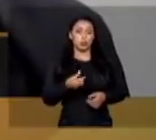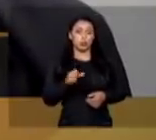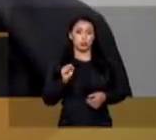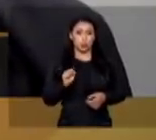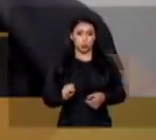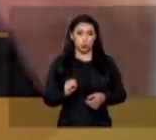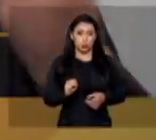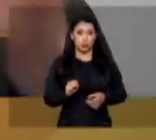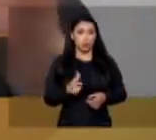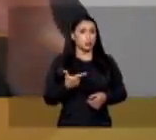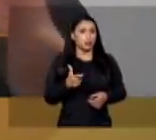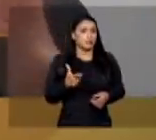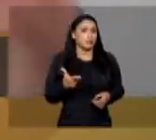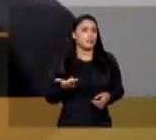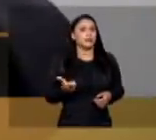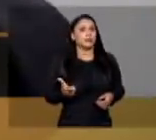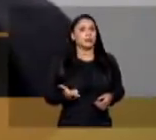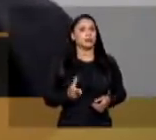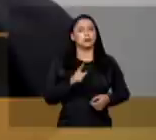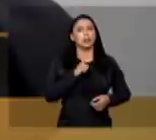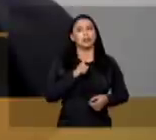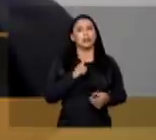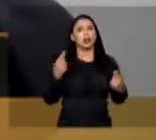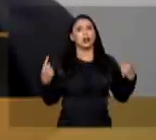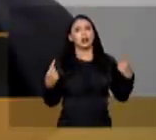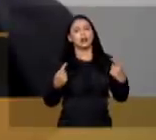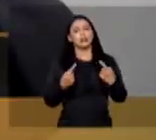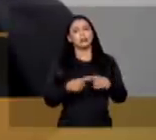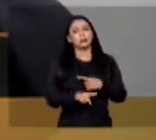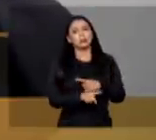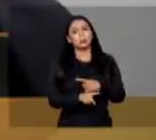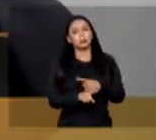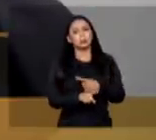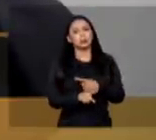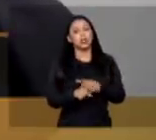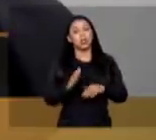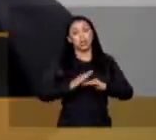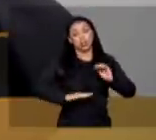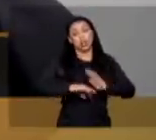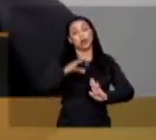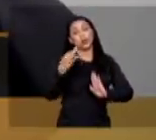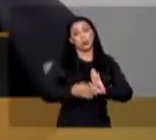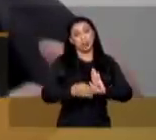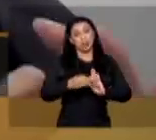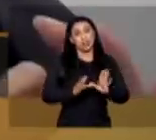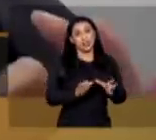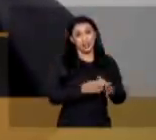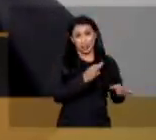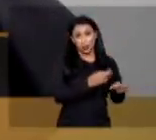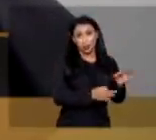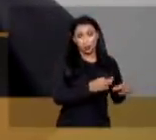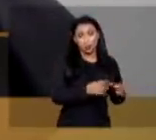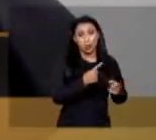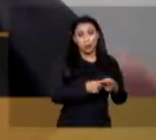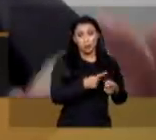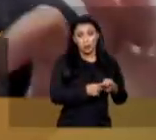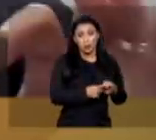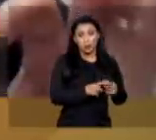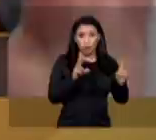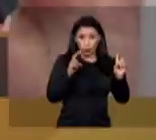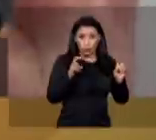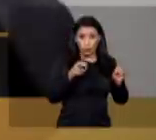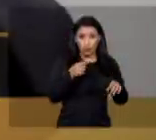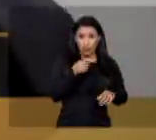26/7/2018. Assim, não há que se falar em desvirtuamento ou esvaziamento da competência da turma, sobretudo porque ali se tratava